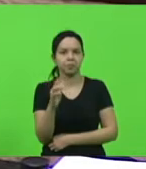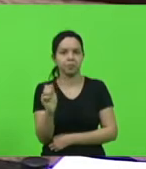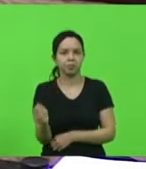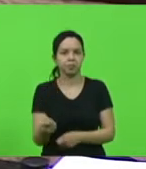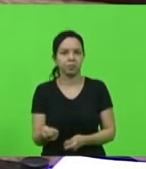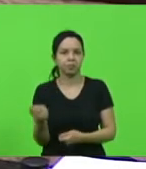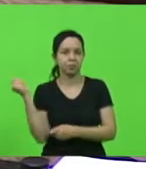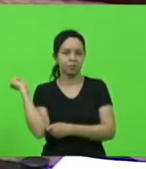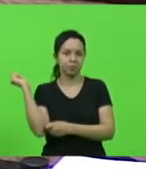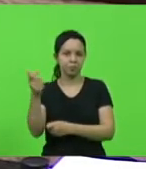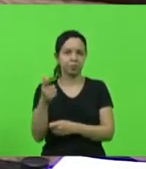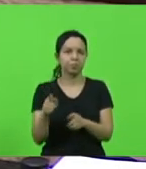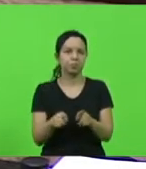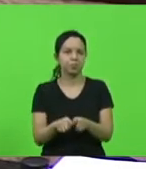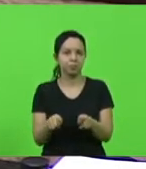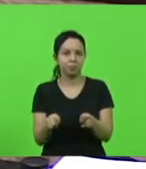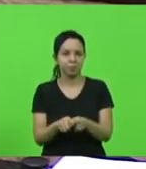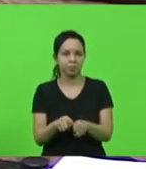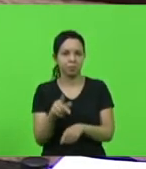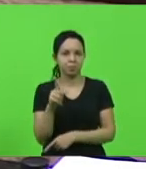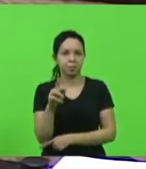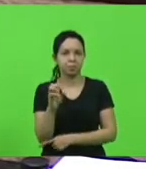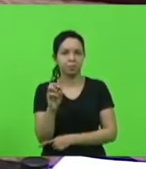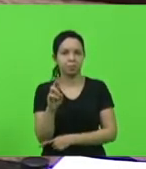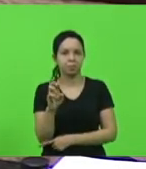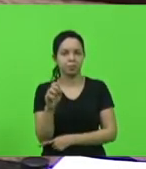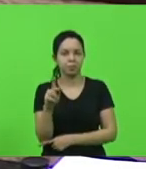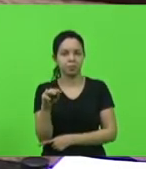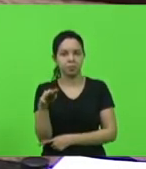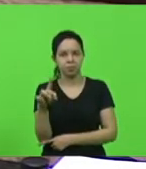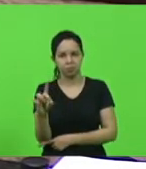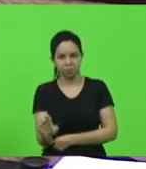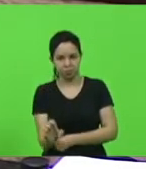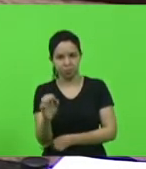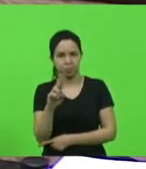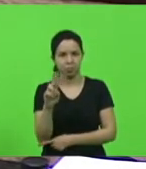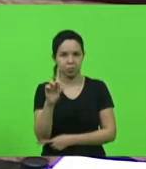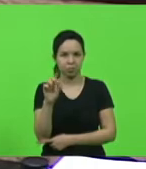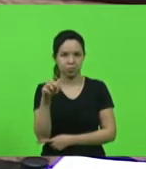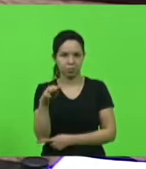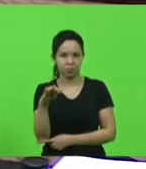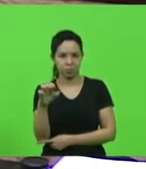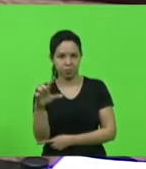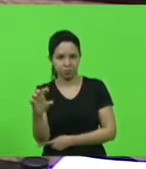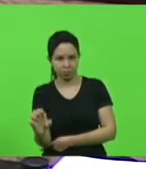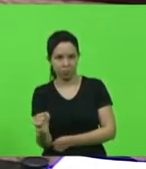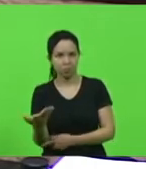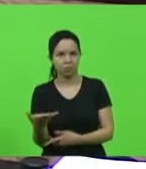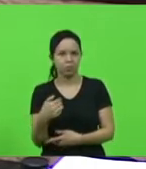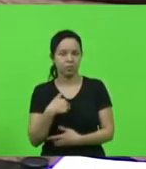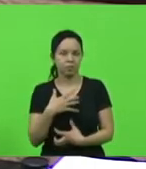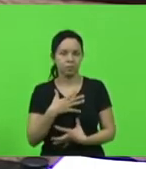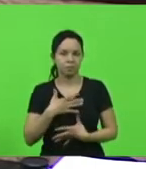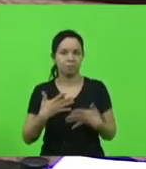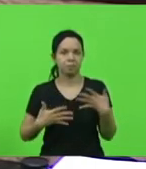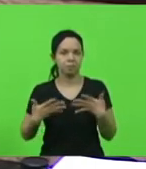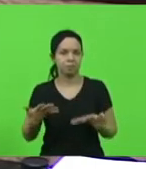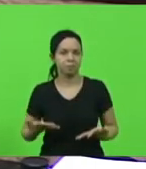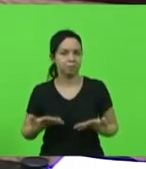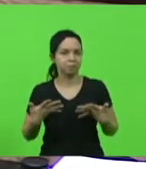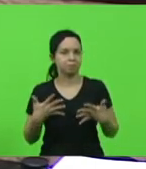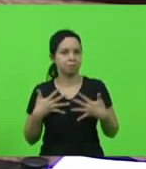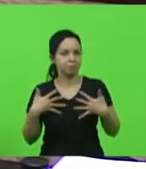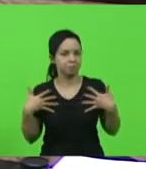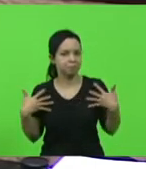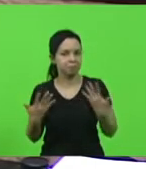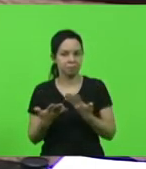Jesus, de Pomerode. É uma alegria muito grande homenagear esses atletas, seus treinadores, suas famílias, que eu tenho certeza